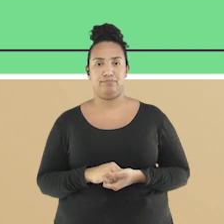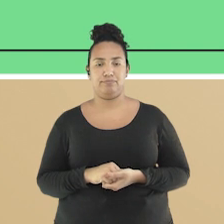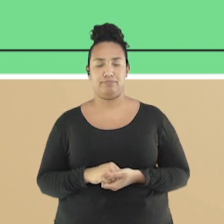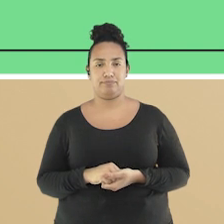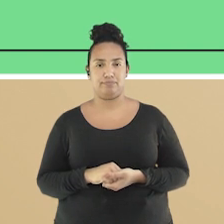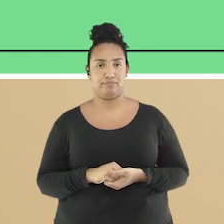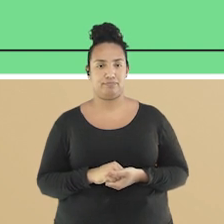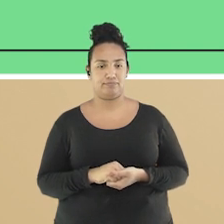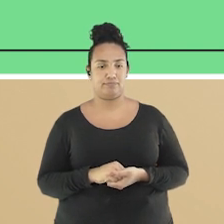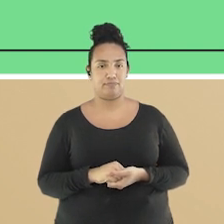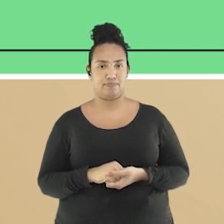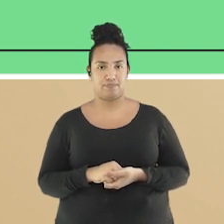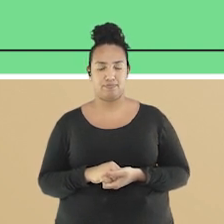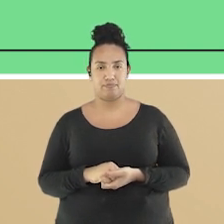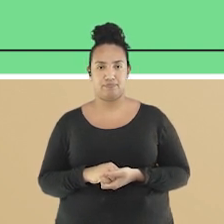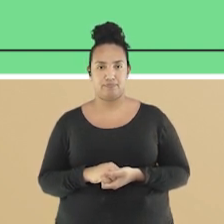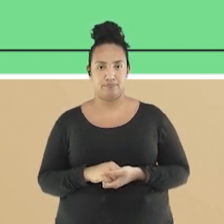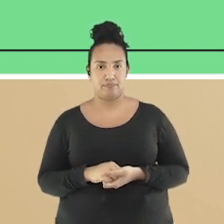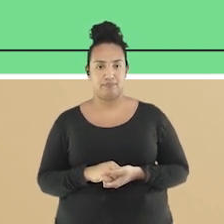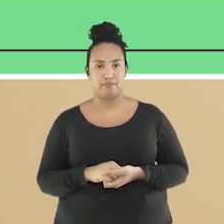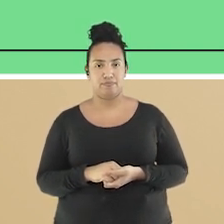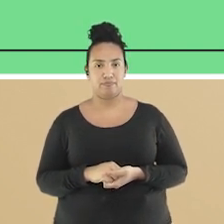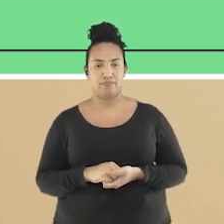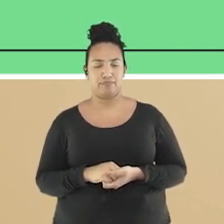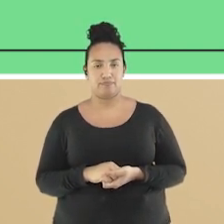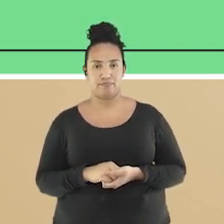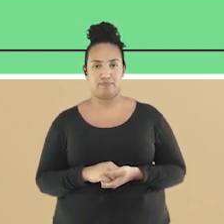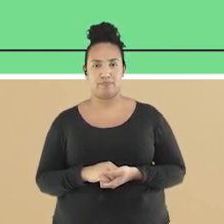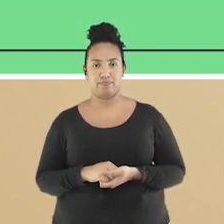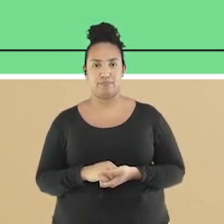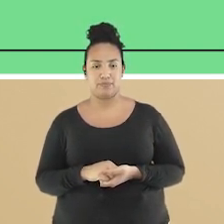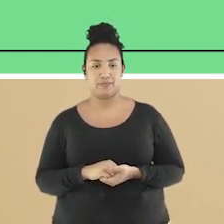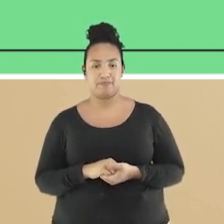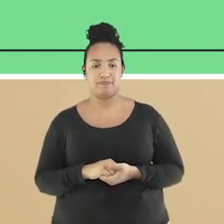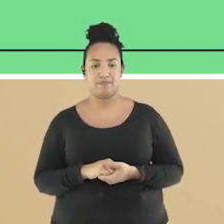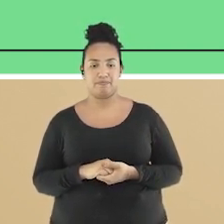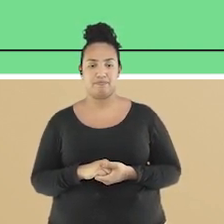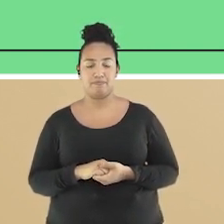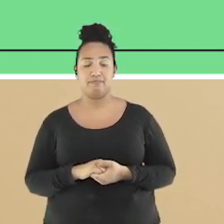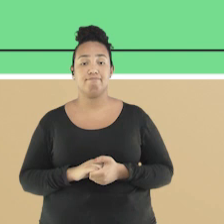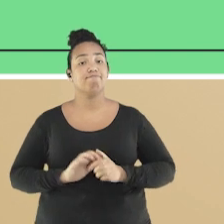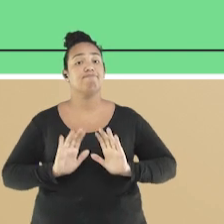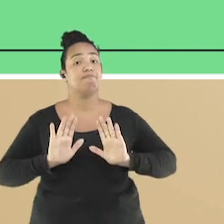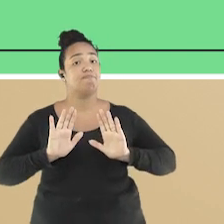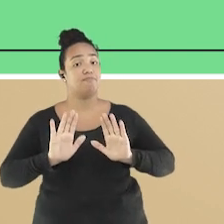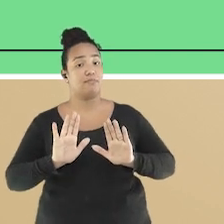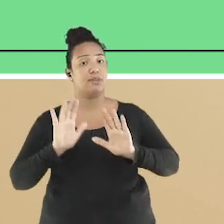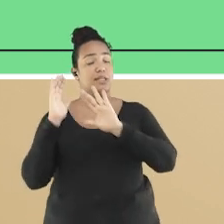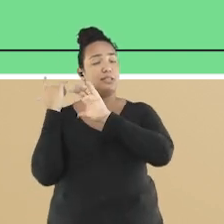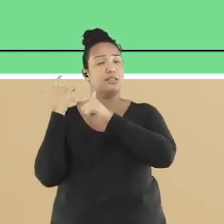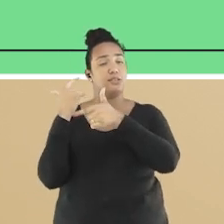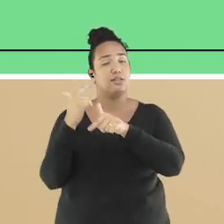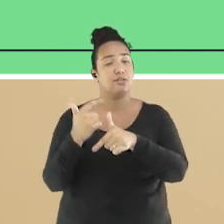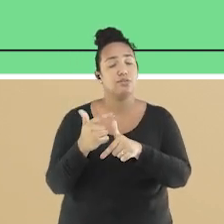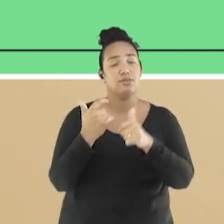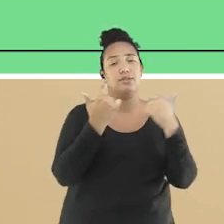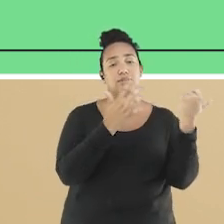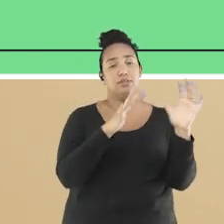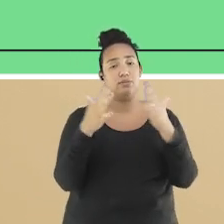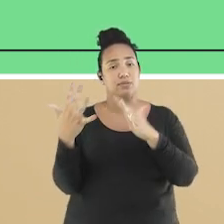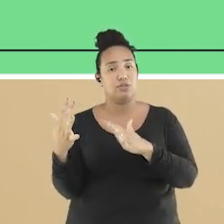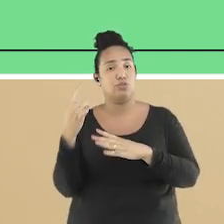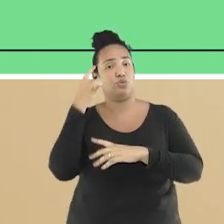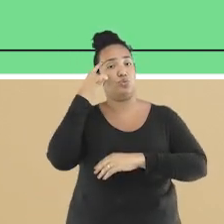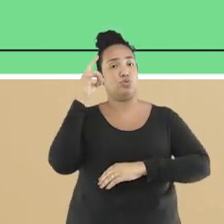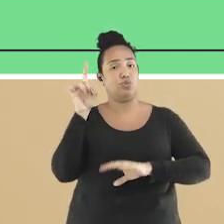goes back to the 18th century and the American Revolutions. Mas as tradições das celebrações